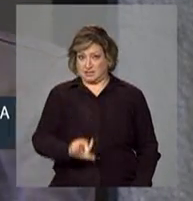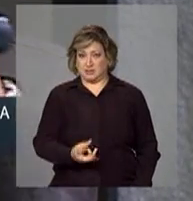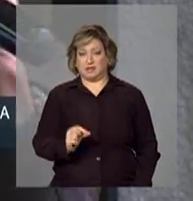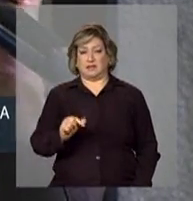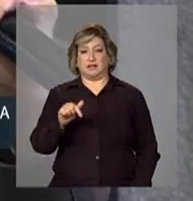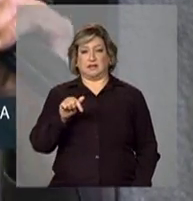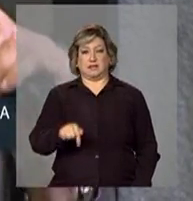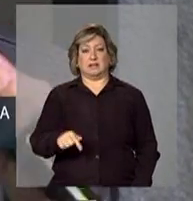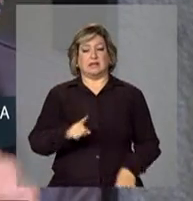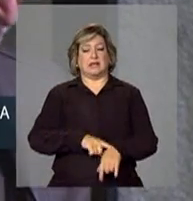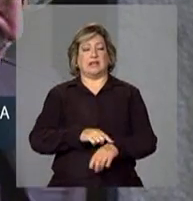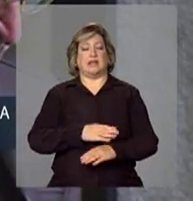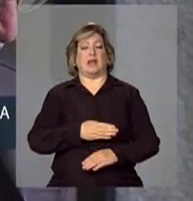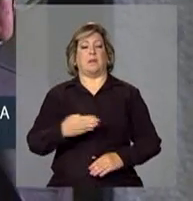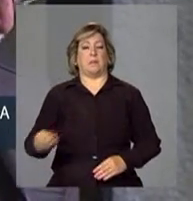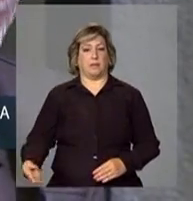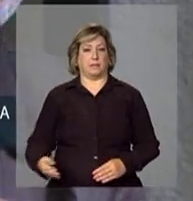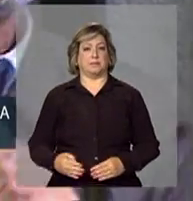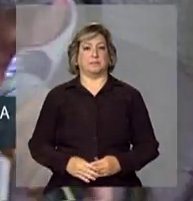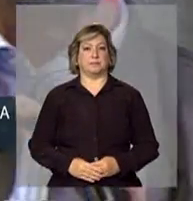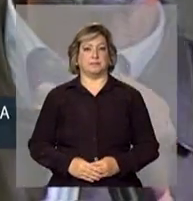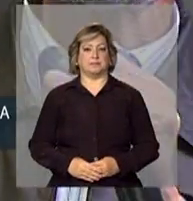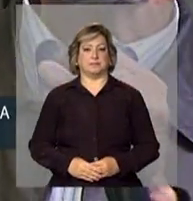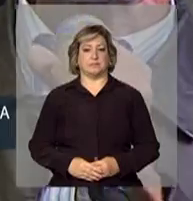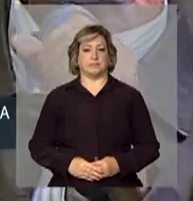nesse tempo.